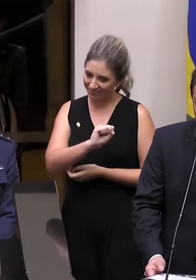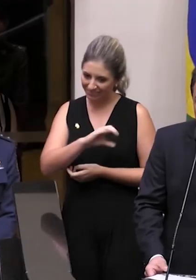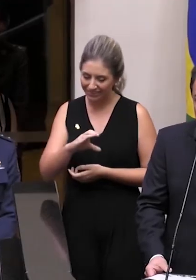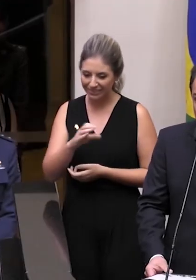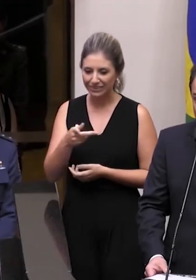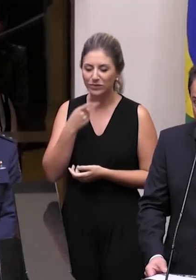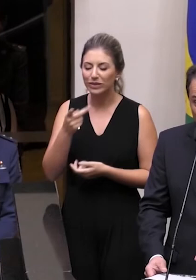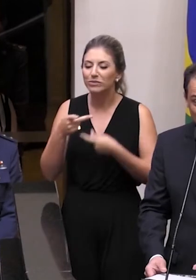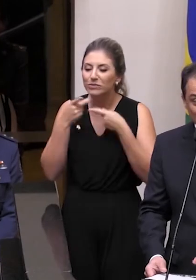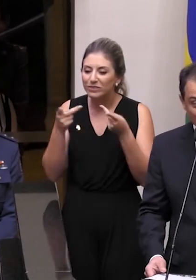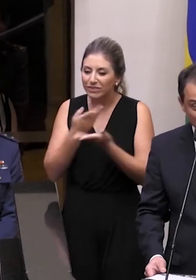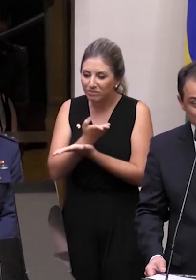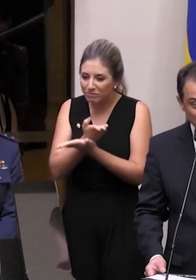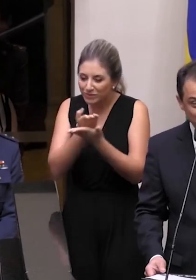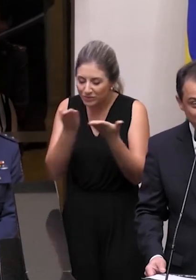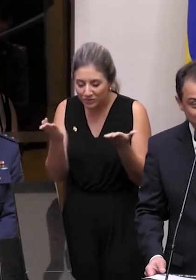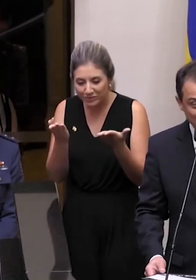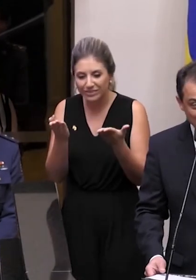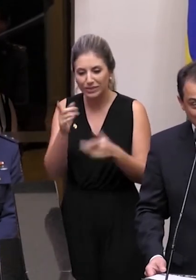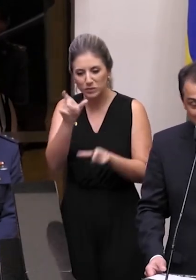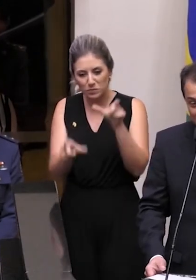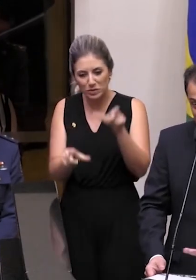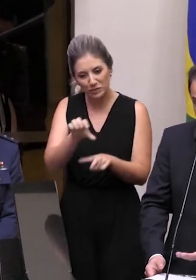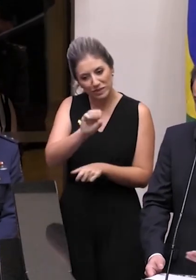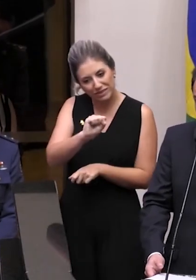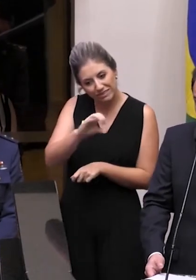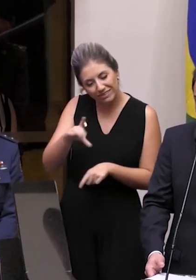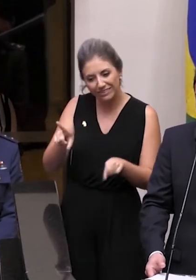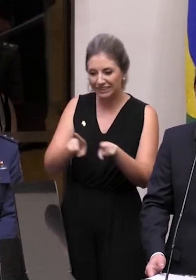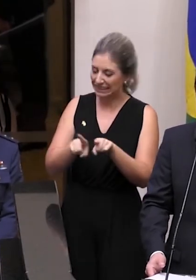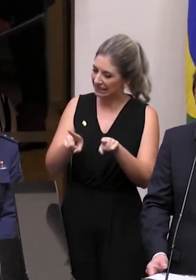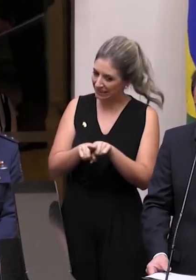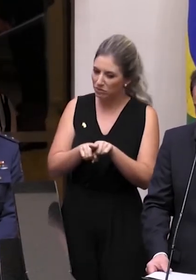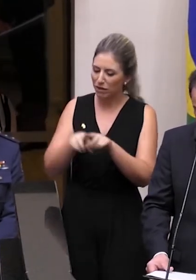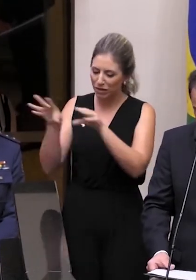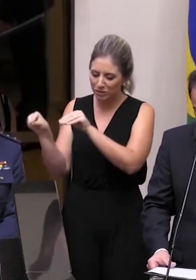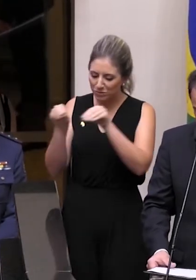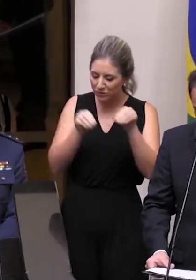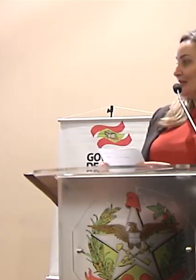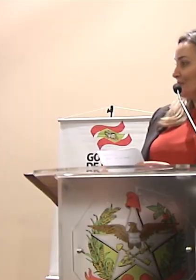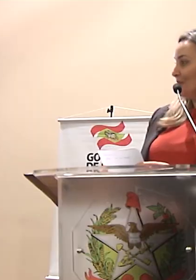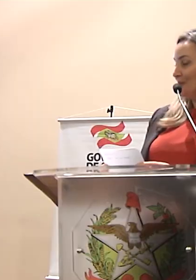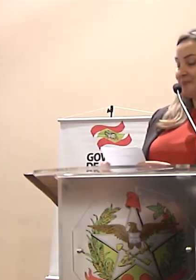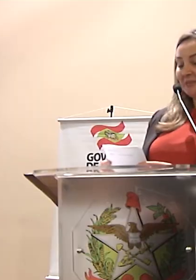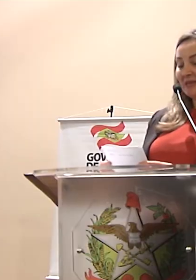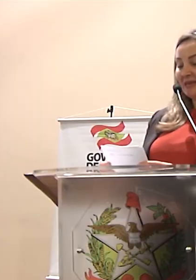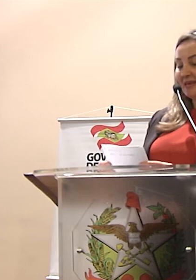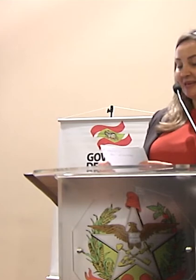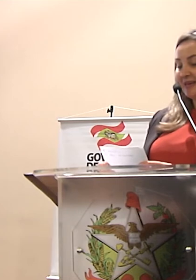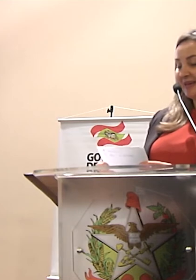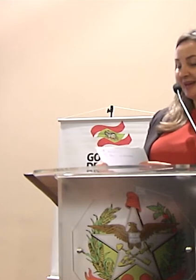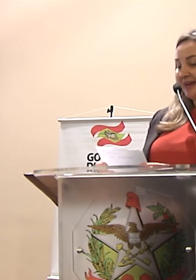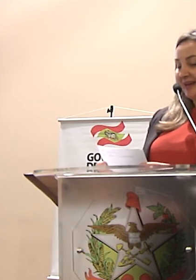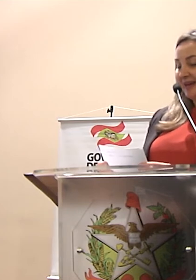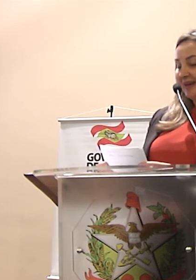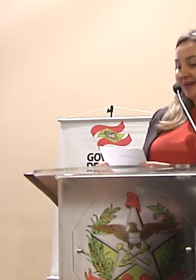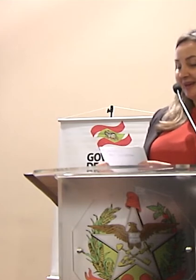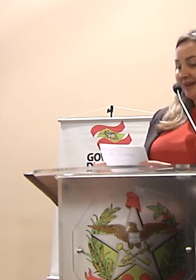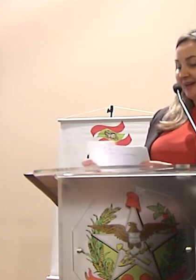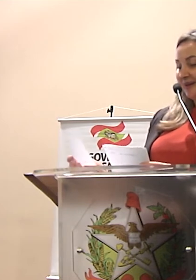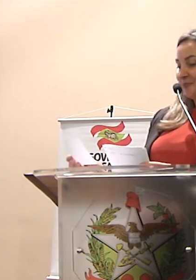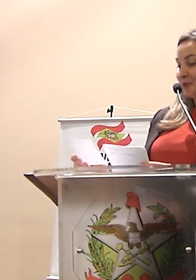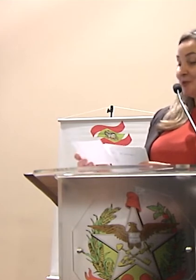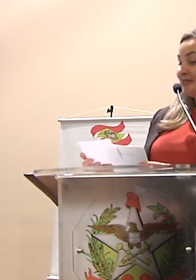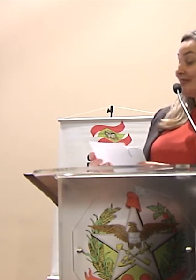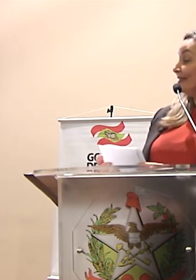Governador Carlos Moisés da Silva que estará em viagem para a Europa e da vice-governadora Daniela reinehr que viaja